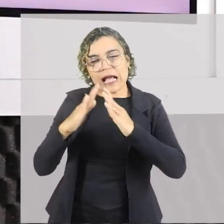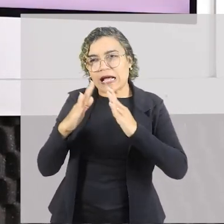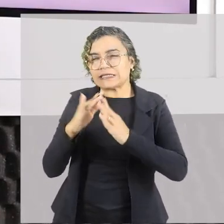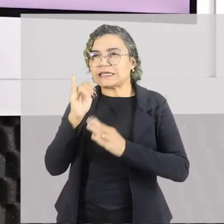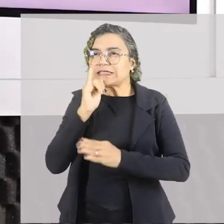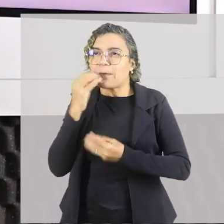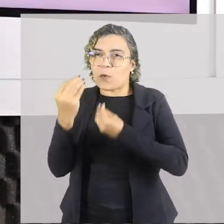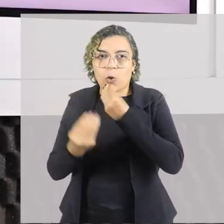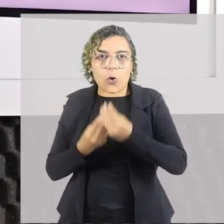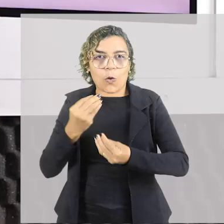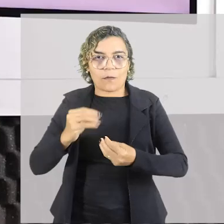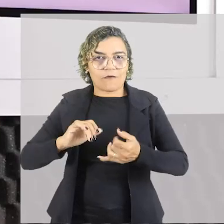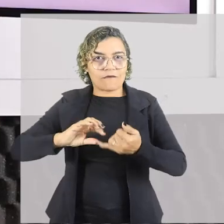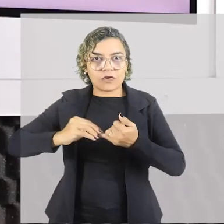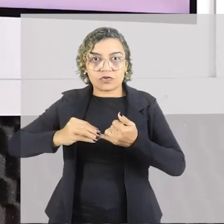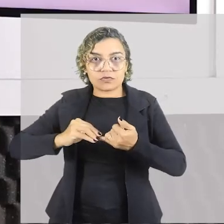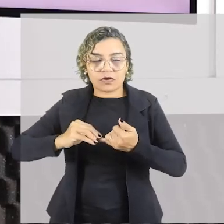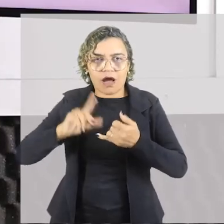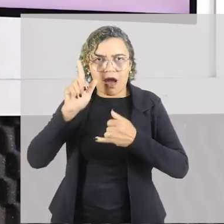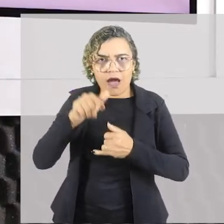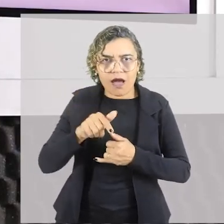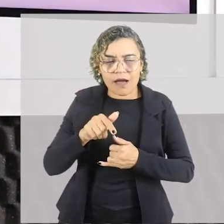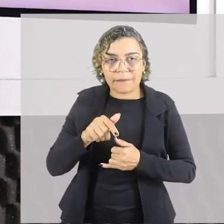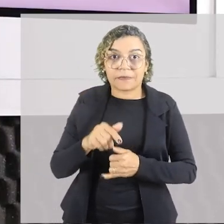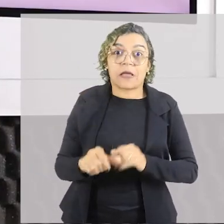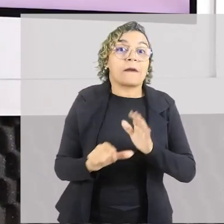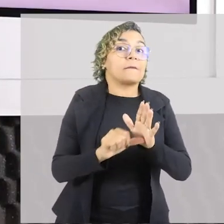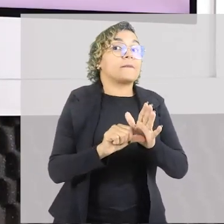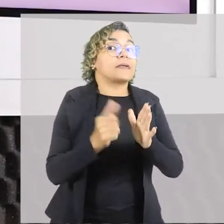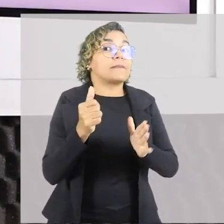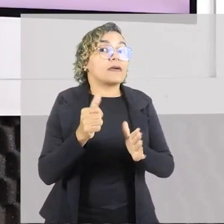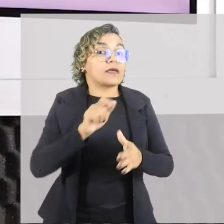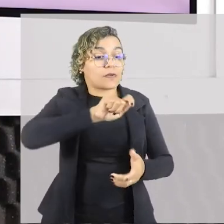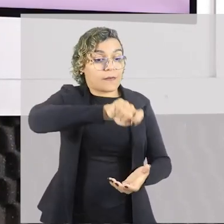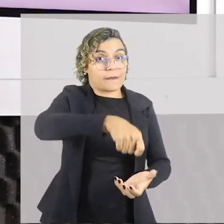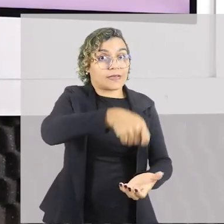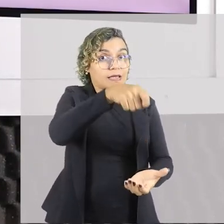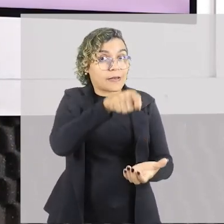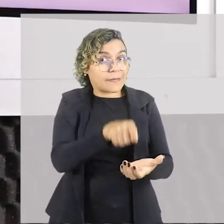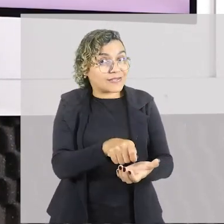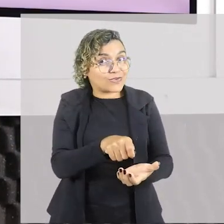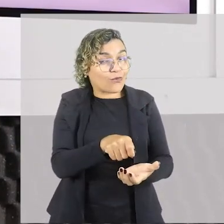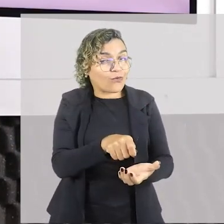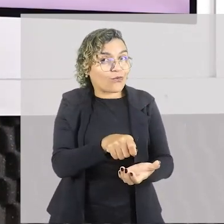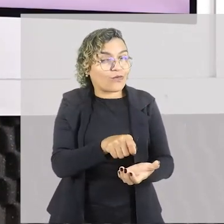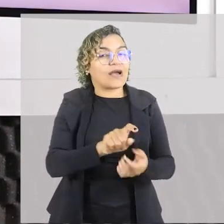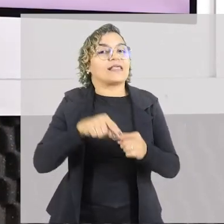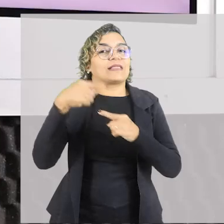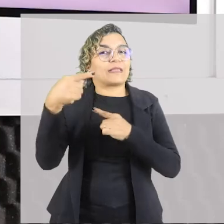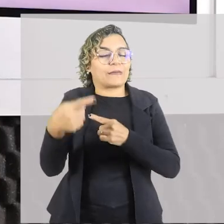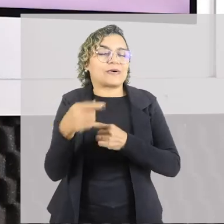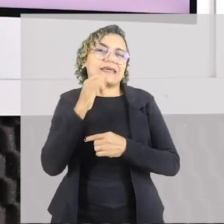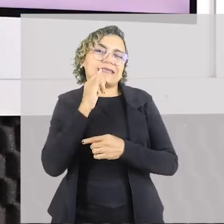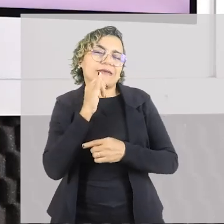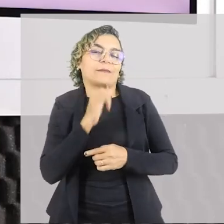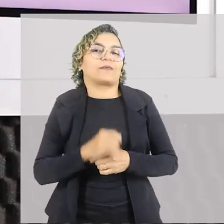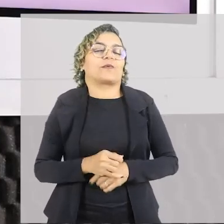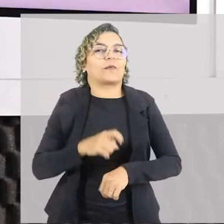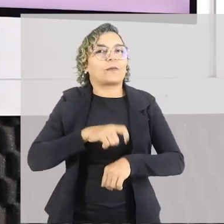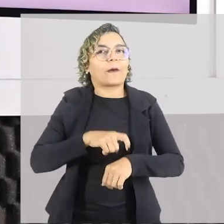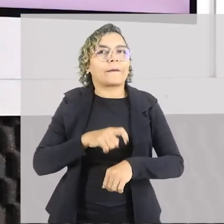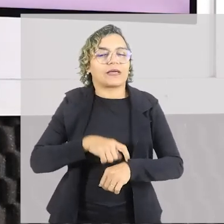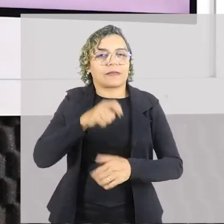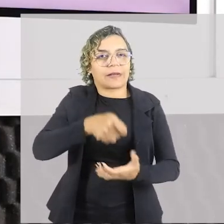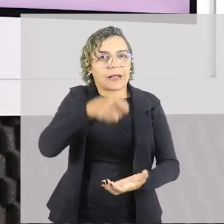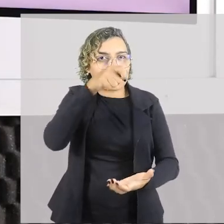deve ter feito. Não é assim. Primeiro a gente coloca numa panela de pressão. E quando a gente vai cozinhar dentro da panela de pressão, é